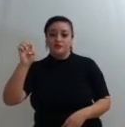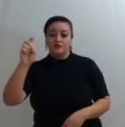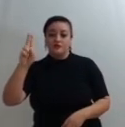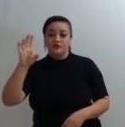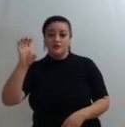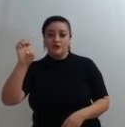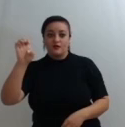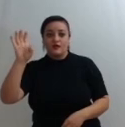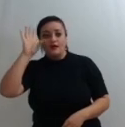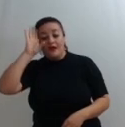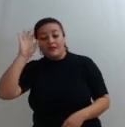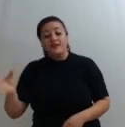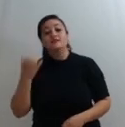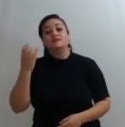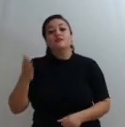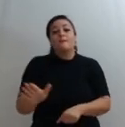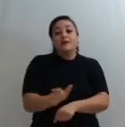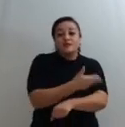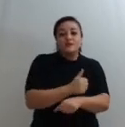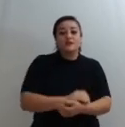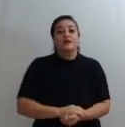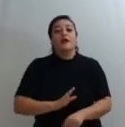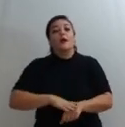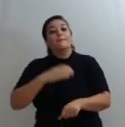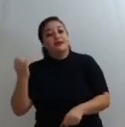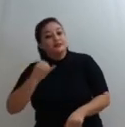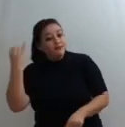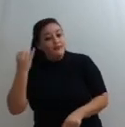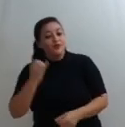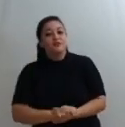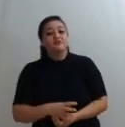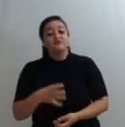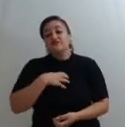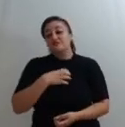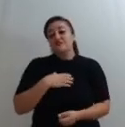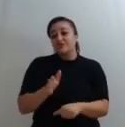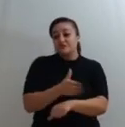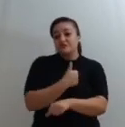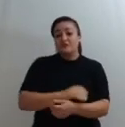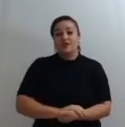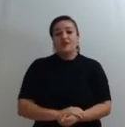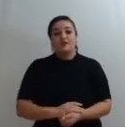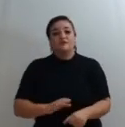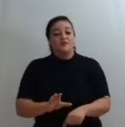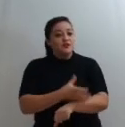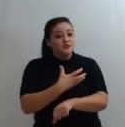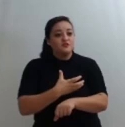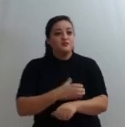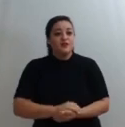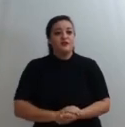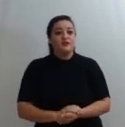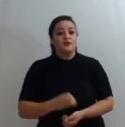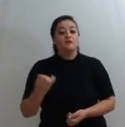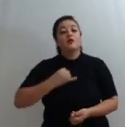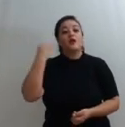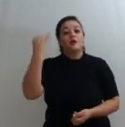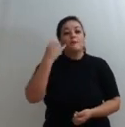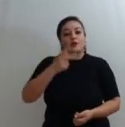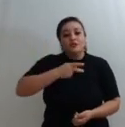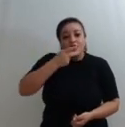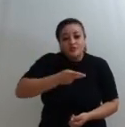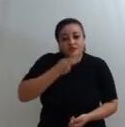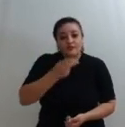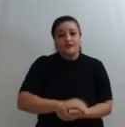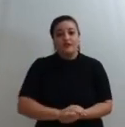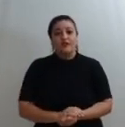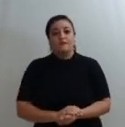é interessante a forma como ele suspendeu o feito imediatamente, o administrativo, que é importante que seja dito, porque esse